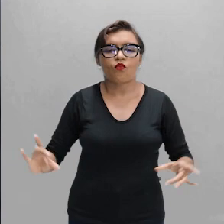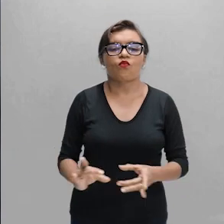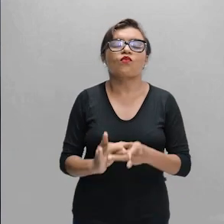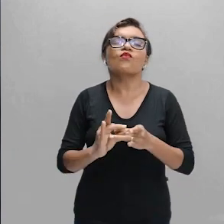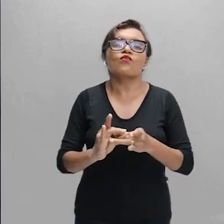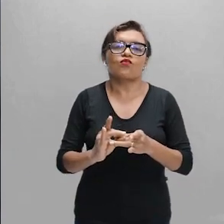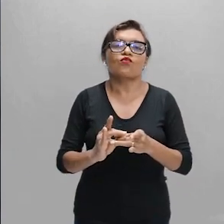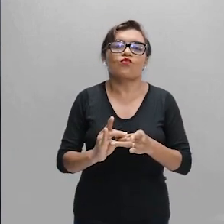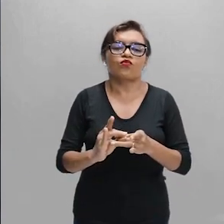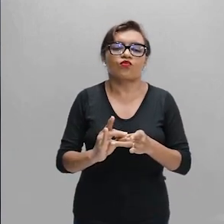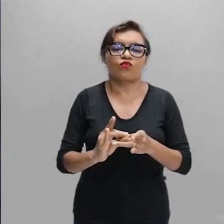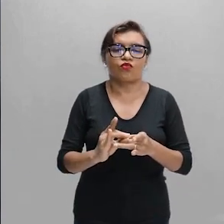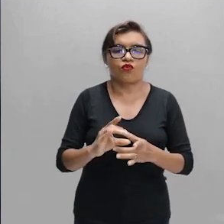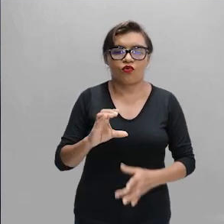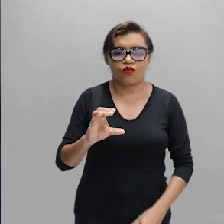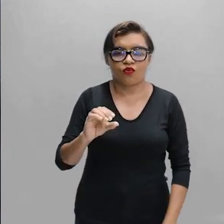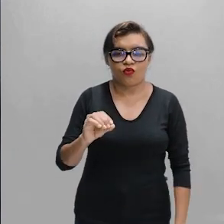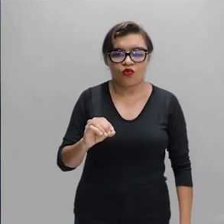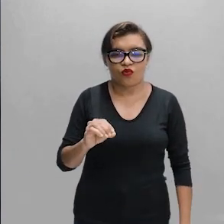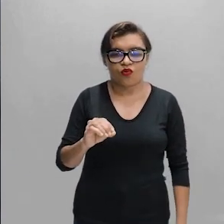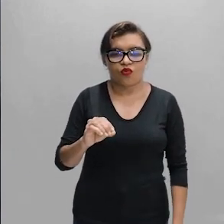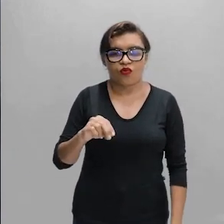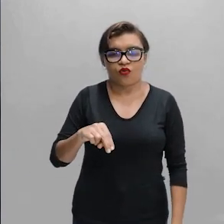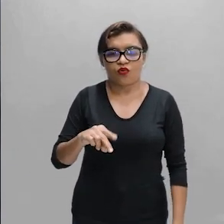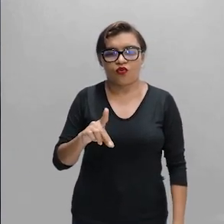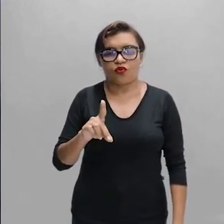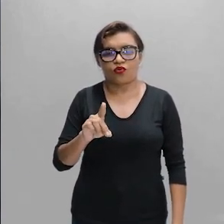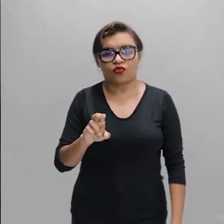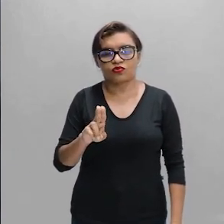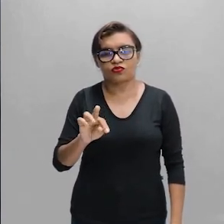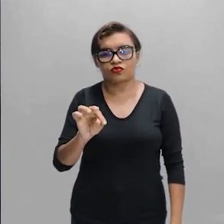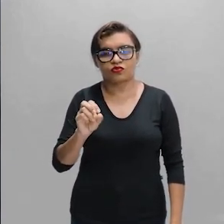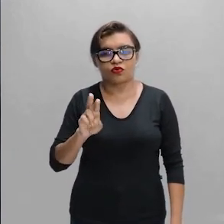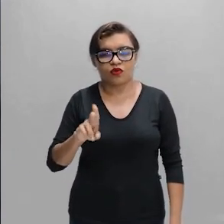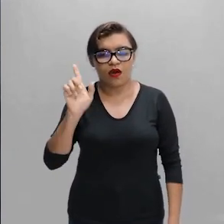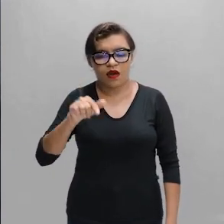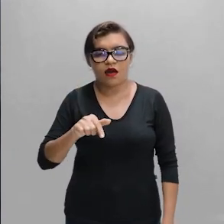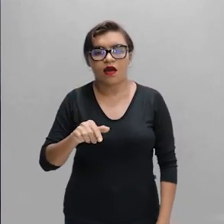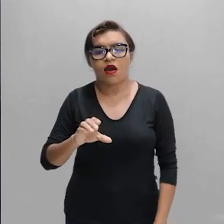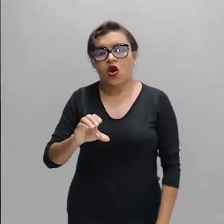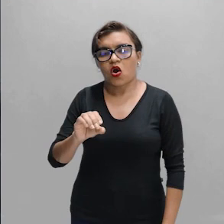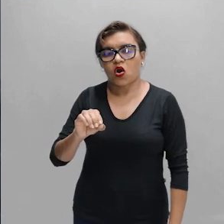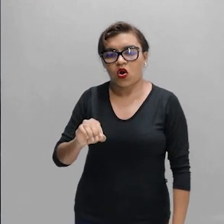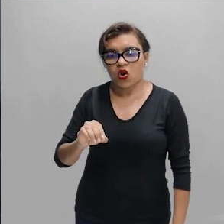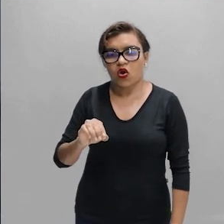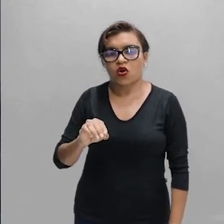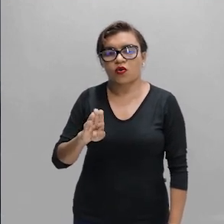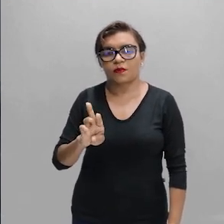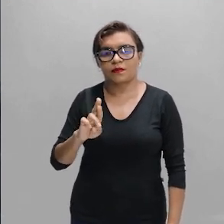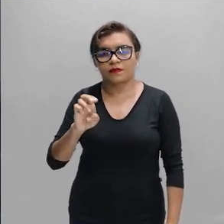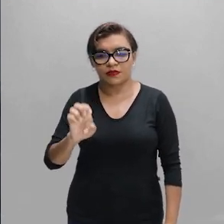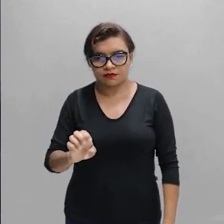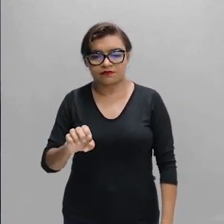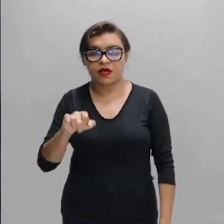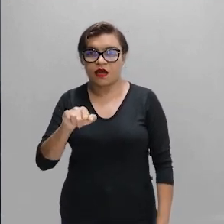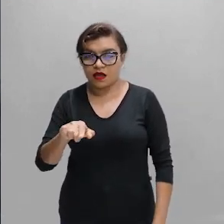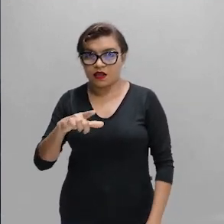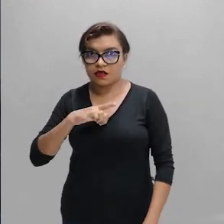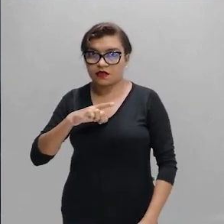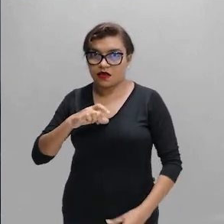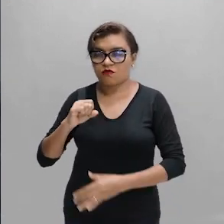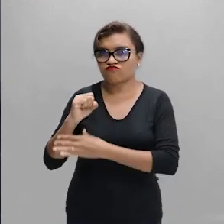Certo? Esse condutor ele vai ser o cobre, como eu já disse para vocês. Certo? Então, o cobre ele vai apresentar uma